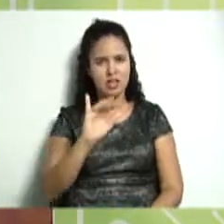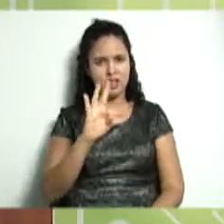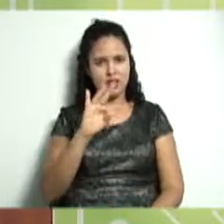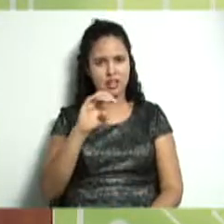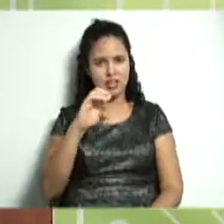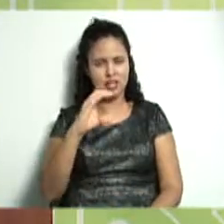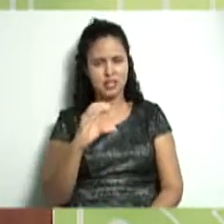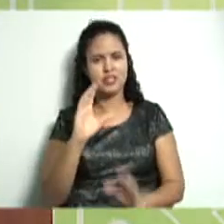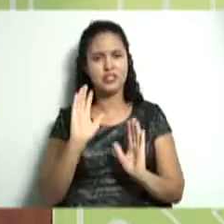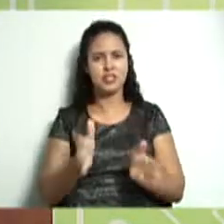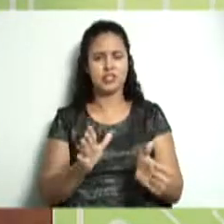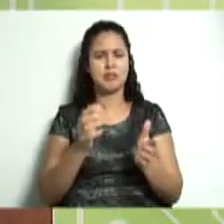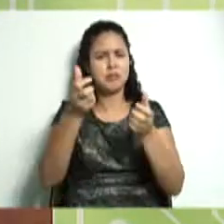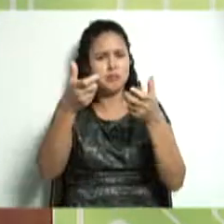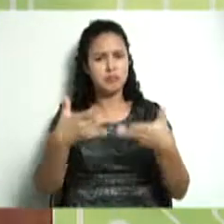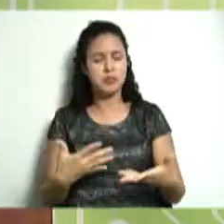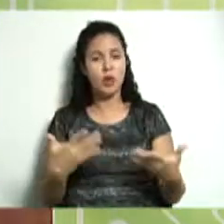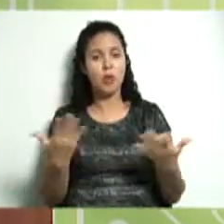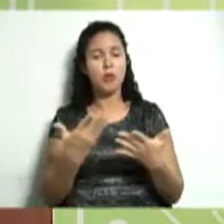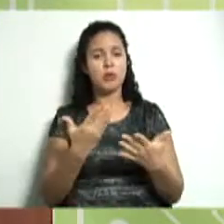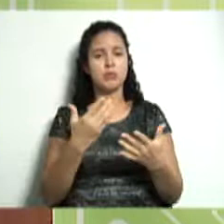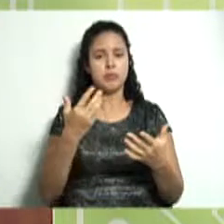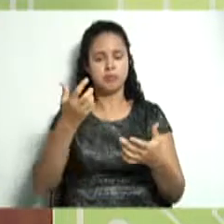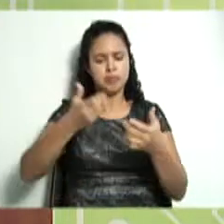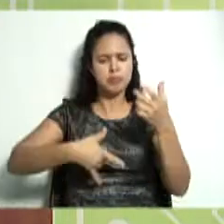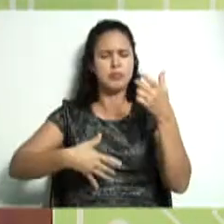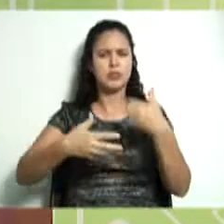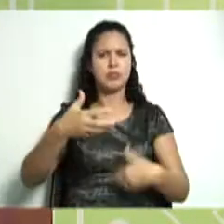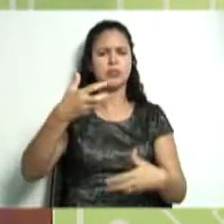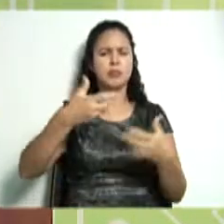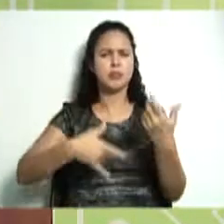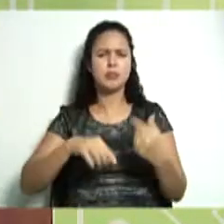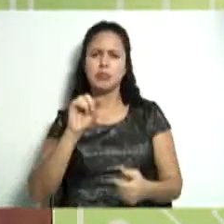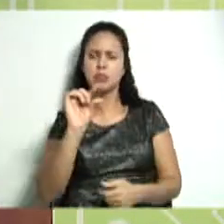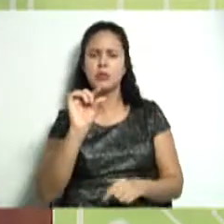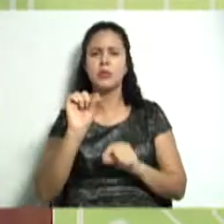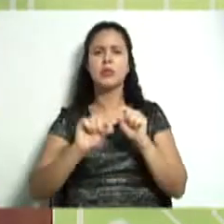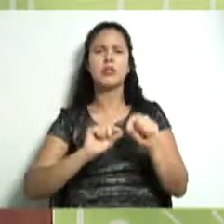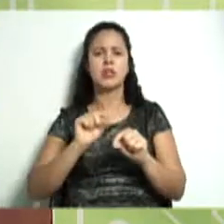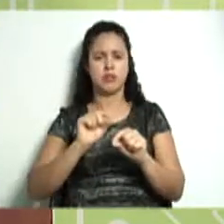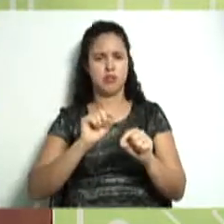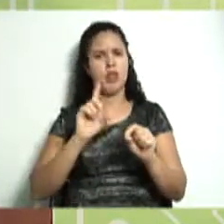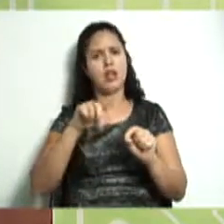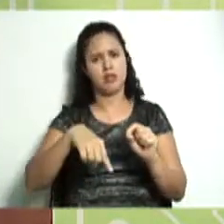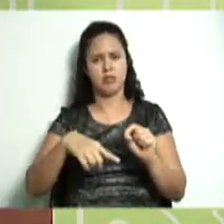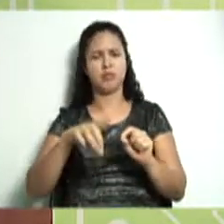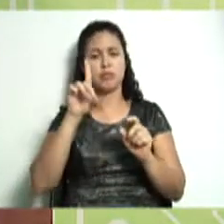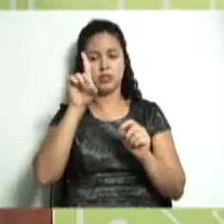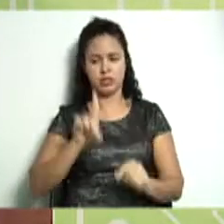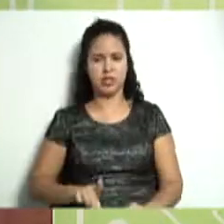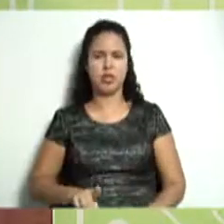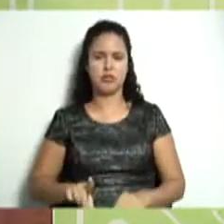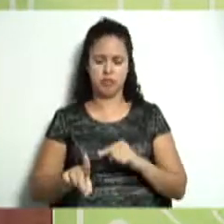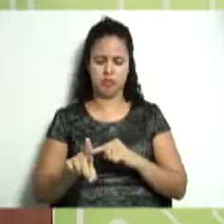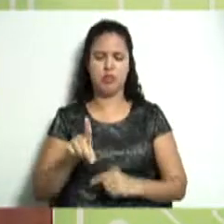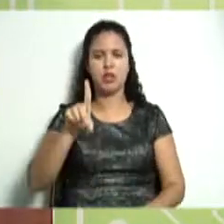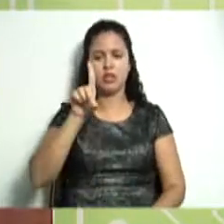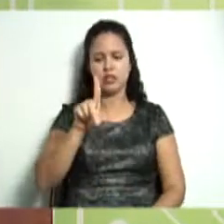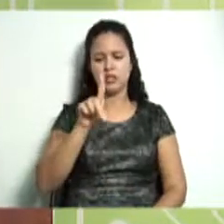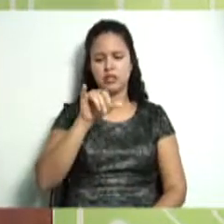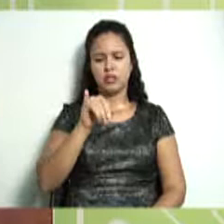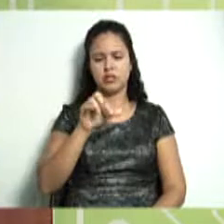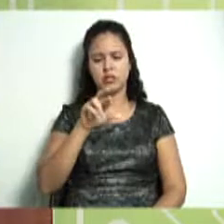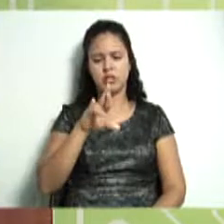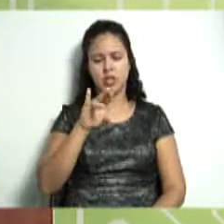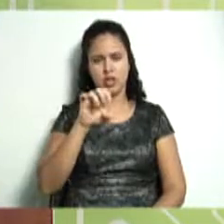falaram, então a gente vai falar hoje um pouquinho sobre a questão do direito. Nós não vamos nos aprofundar